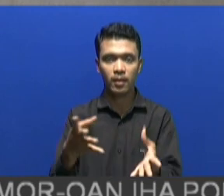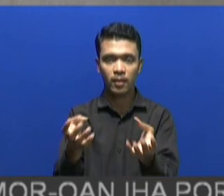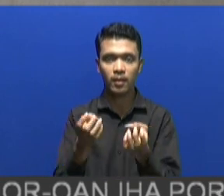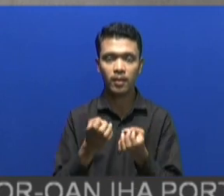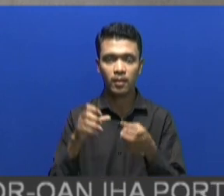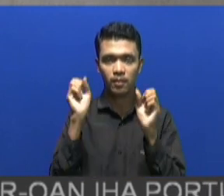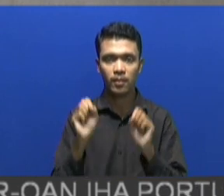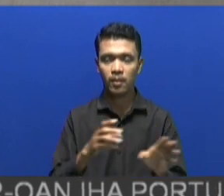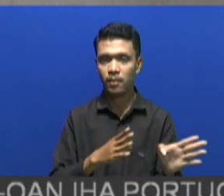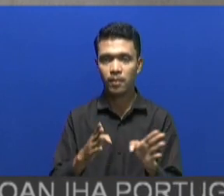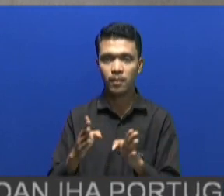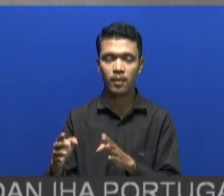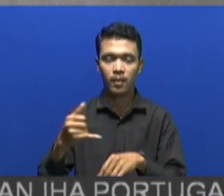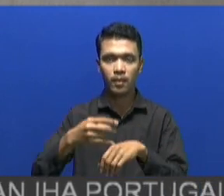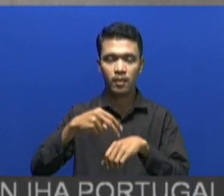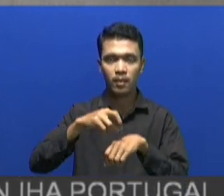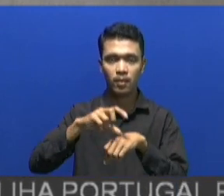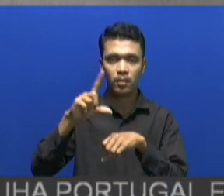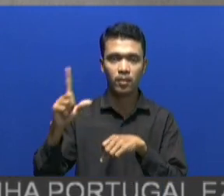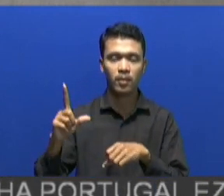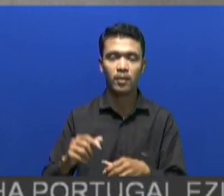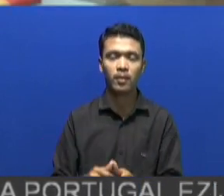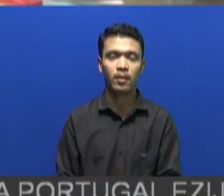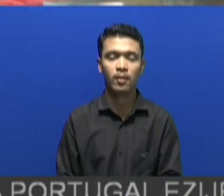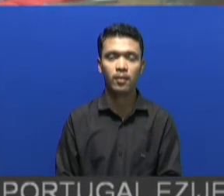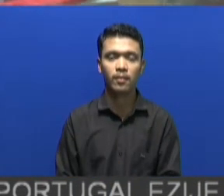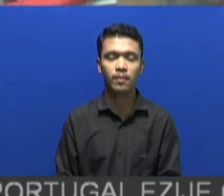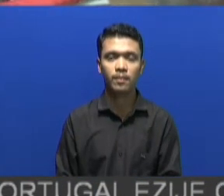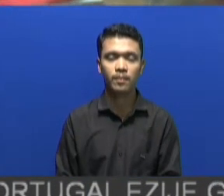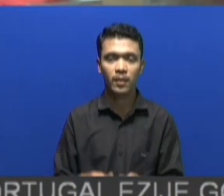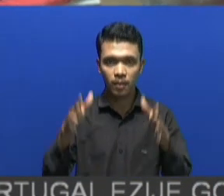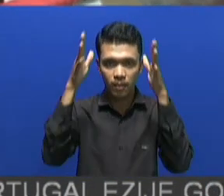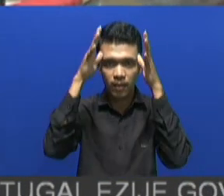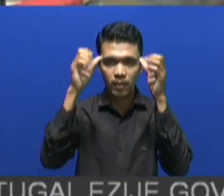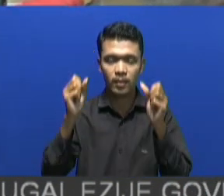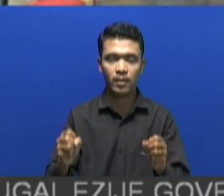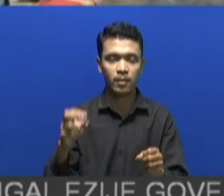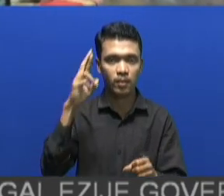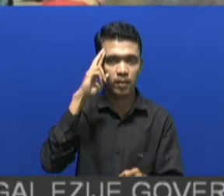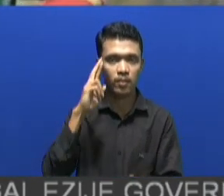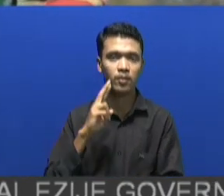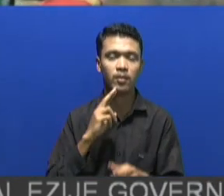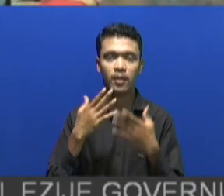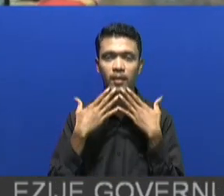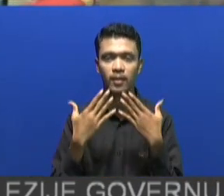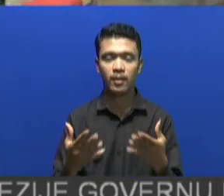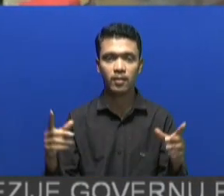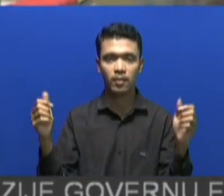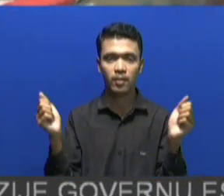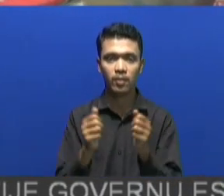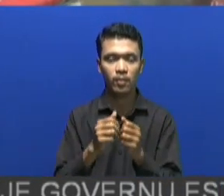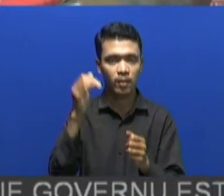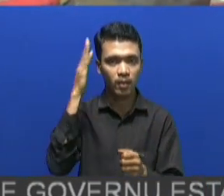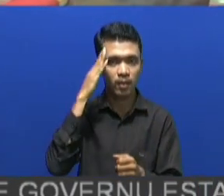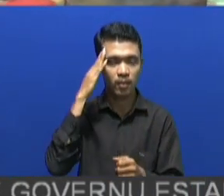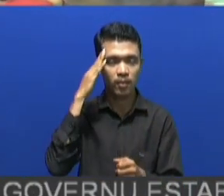será internacional para ele concretiza a proposta Hirakne. Presidente da República José Ramos Horta agradece a iniciativa, né?